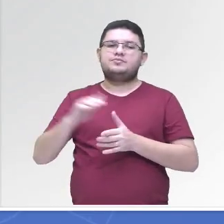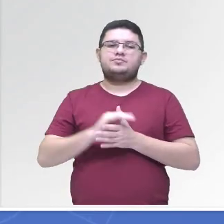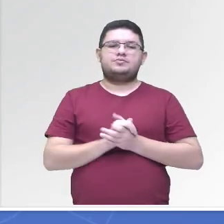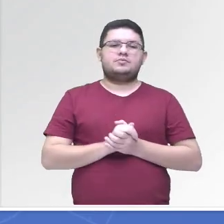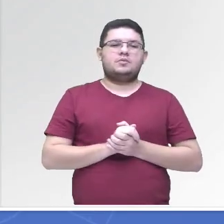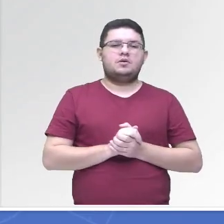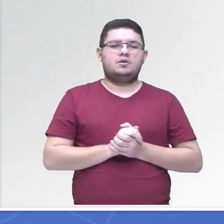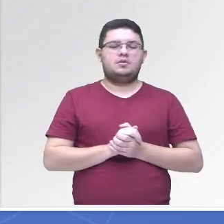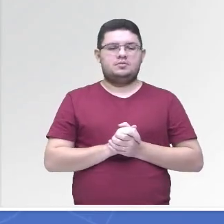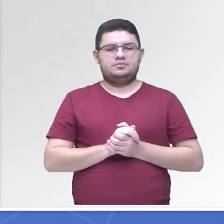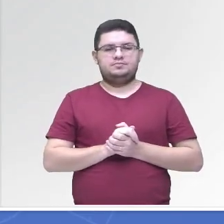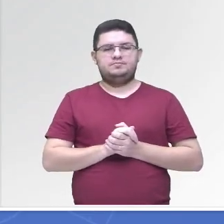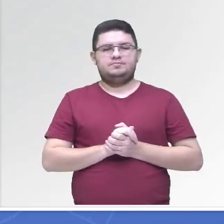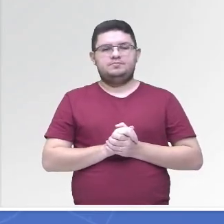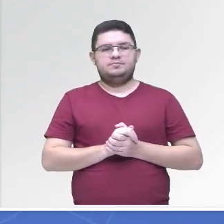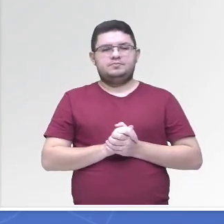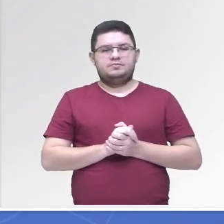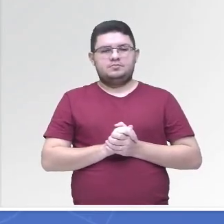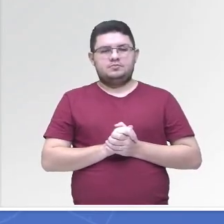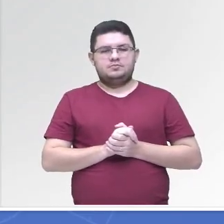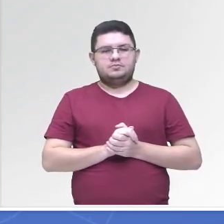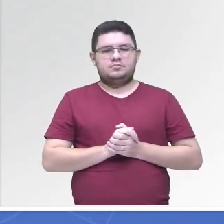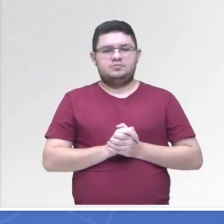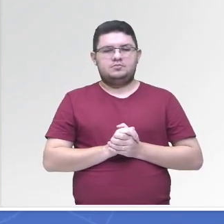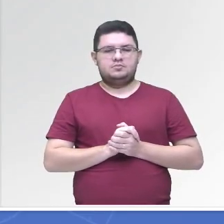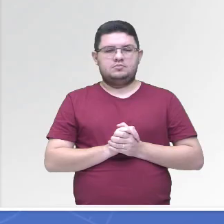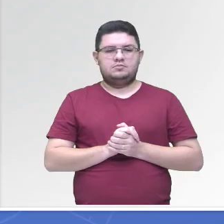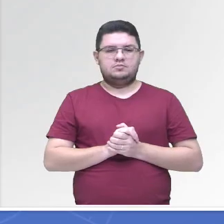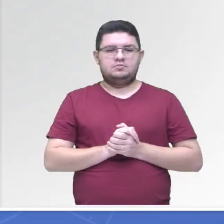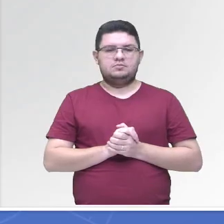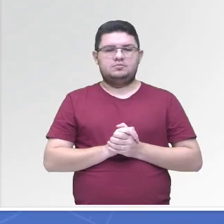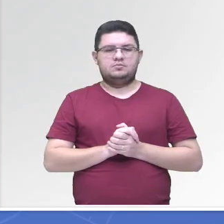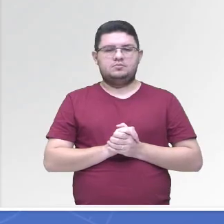estado gasoso para o líquido é chamada de